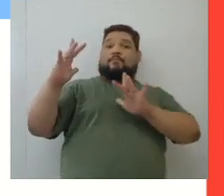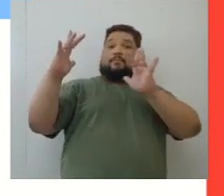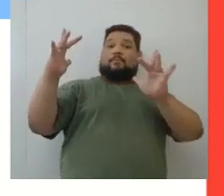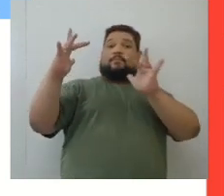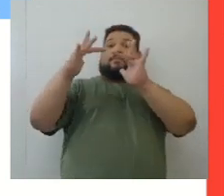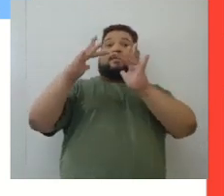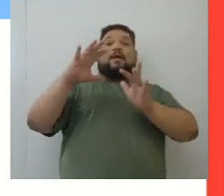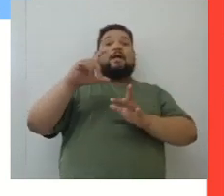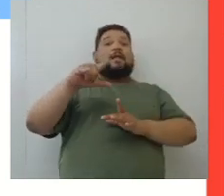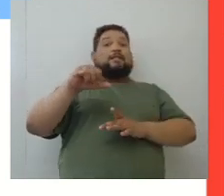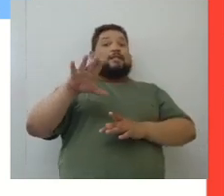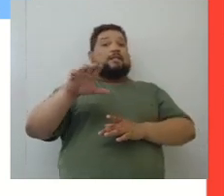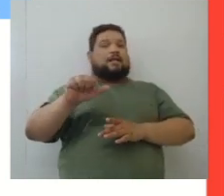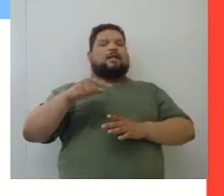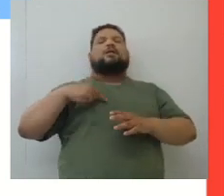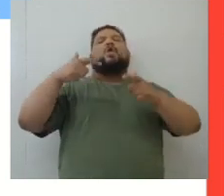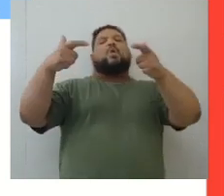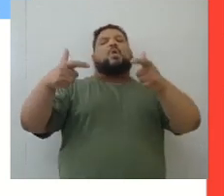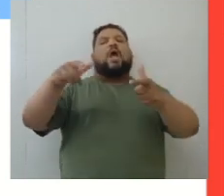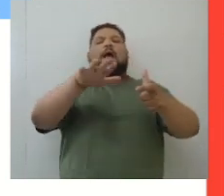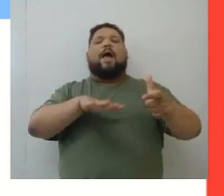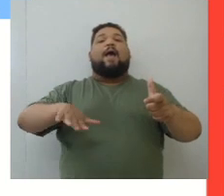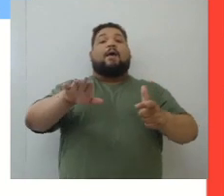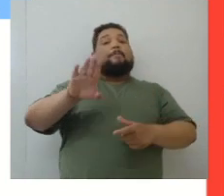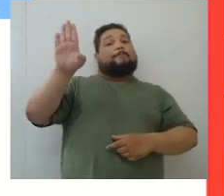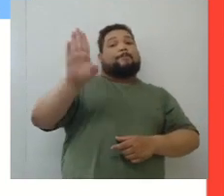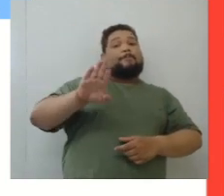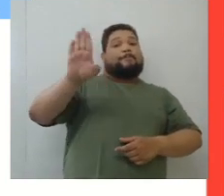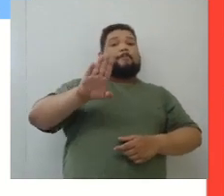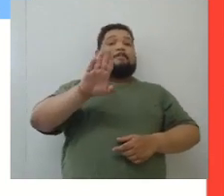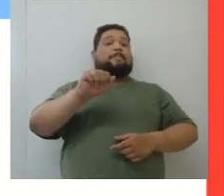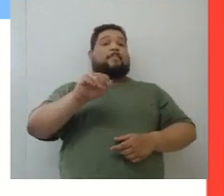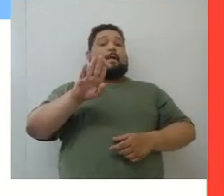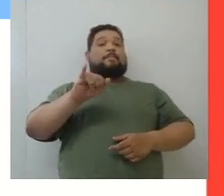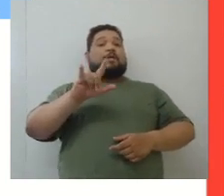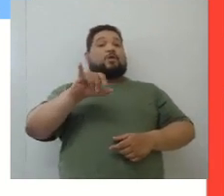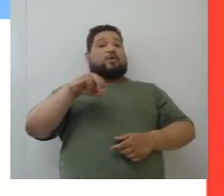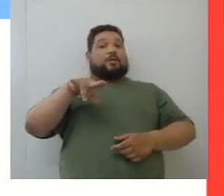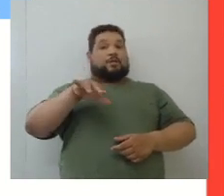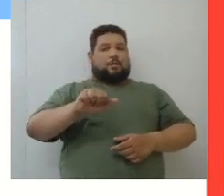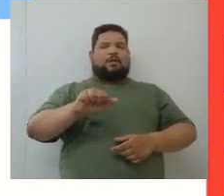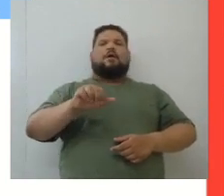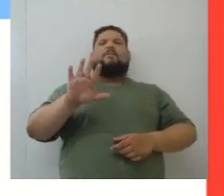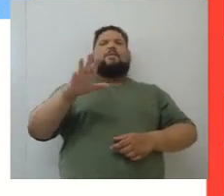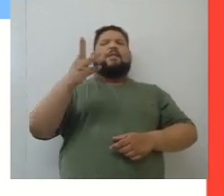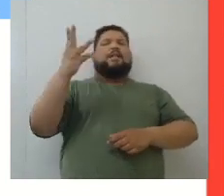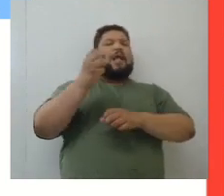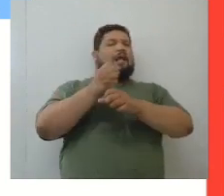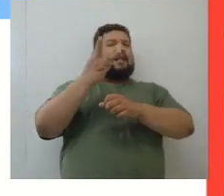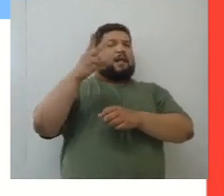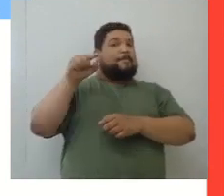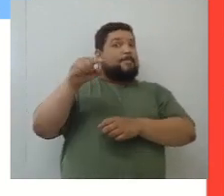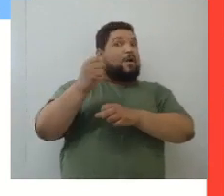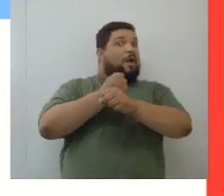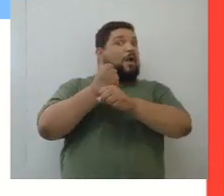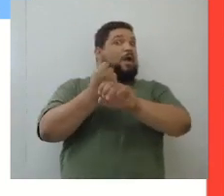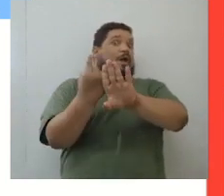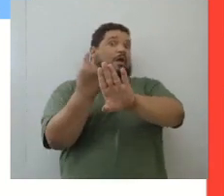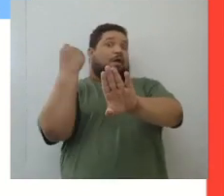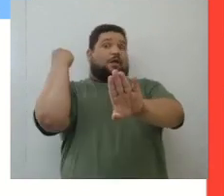da Babilônia. Então, há mais de 3.000 anos, nós vamos ter a formação das primeiras estruturas